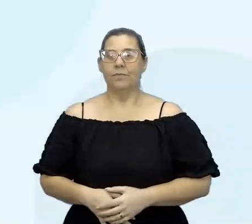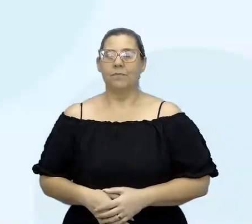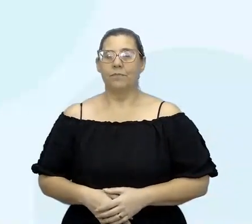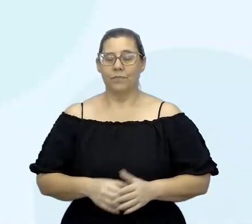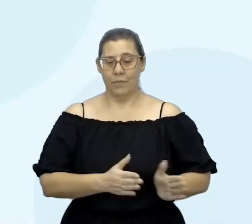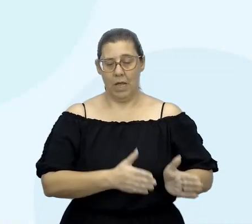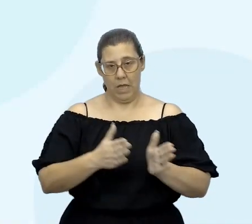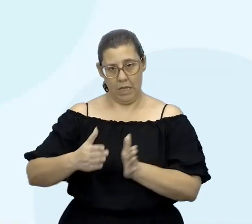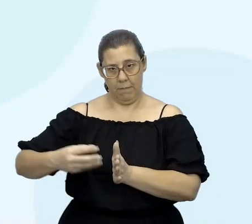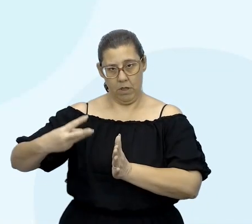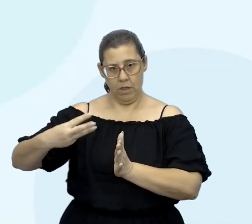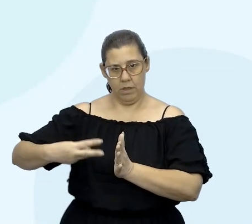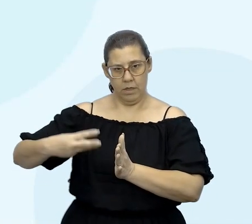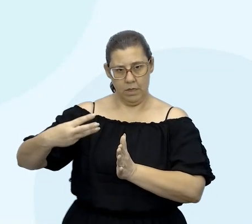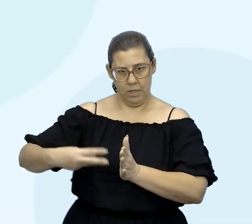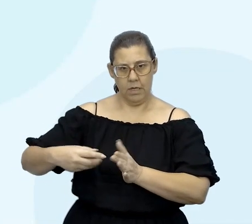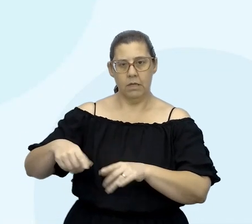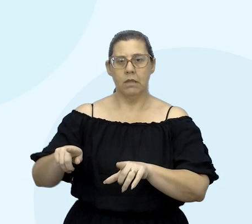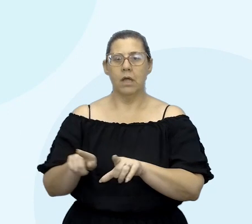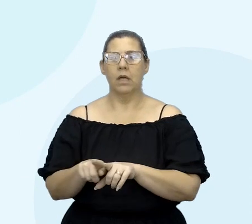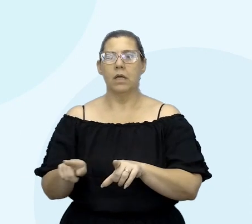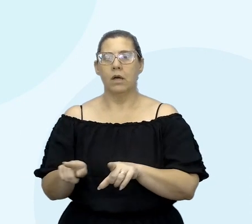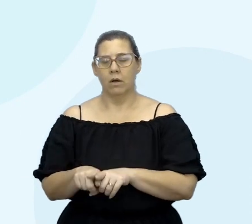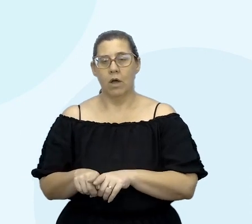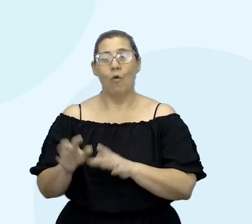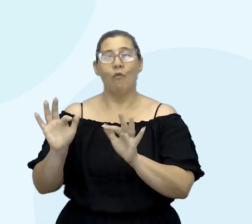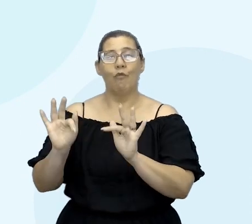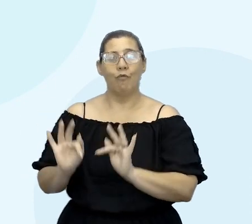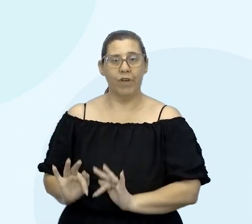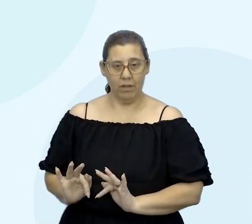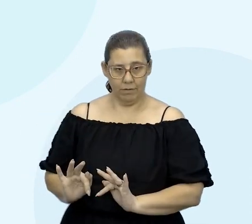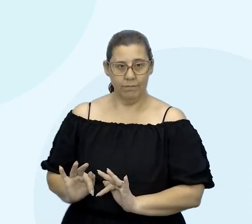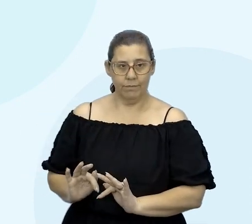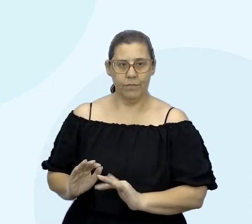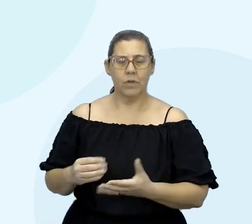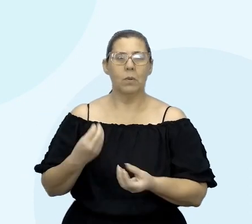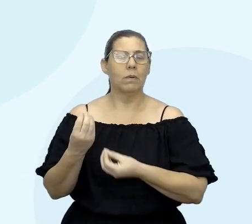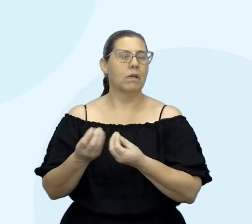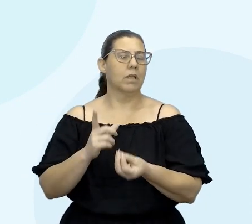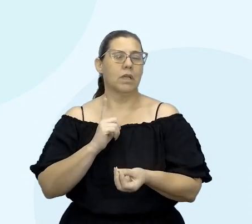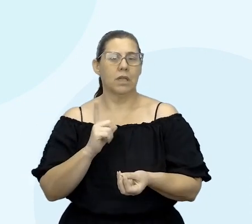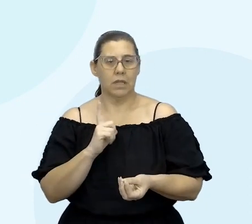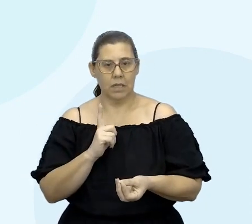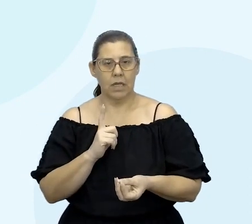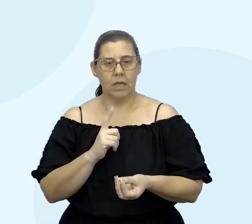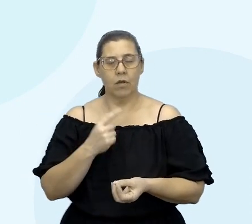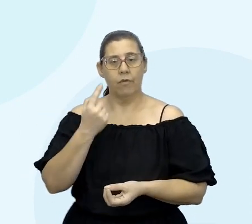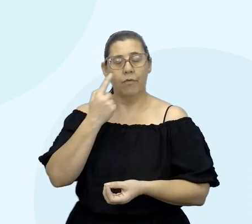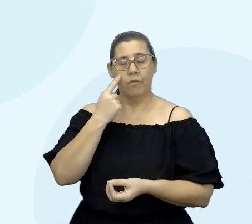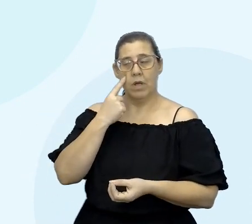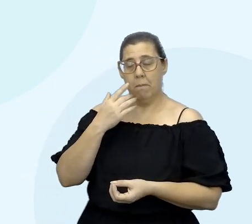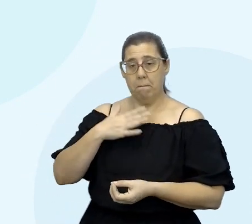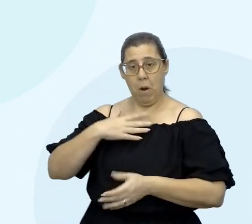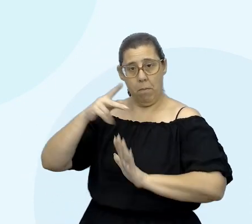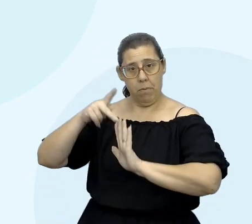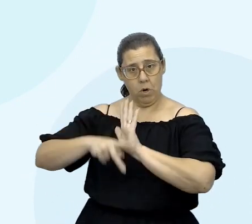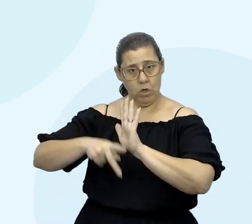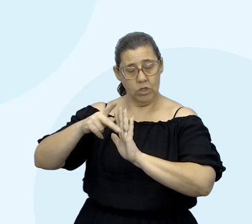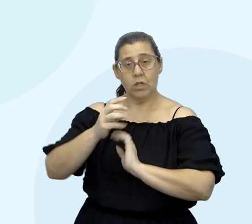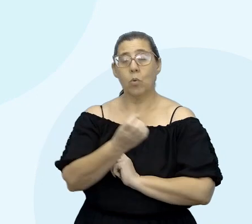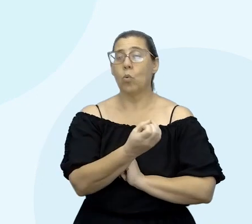etapa 3 é o dimensionamento final. Então o que consiste? Consiste em determinar no projeto